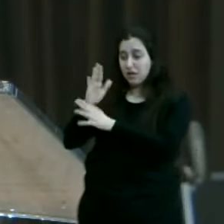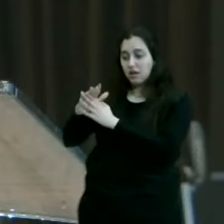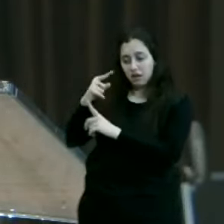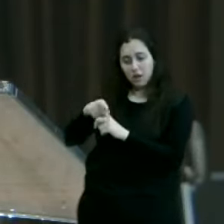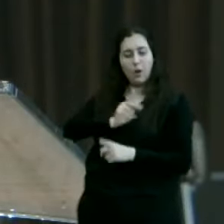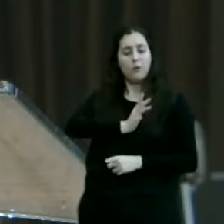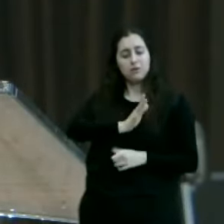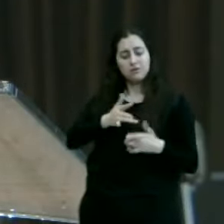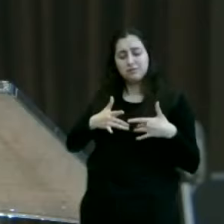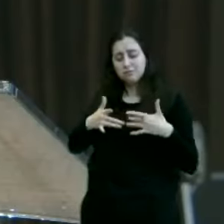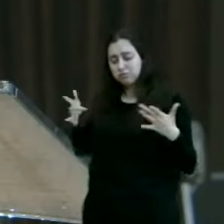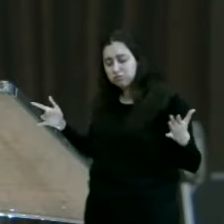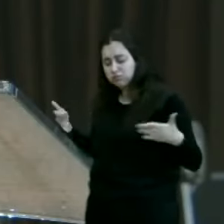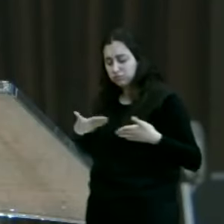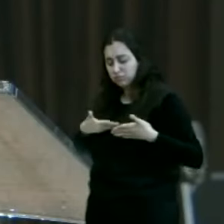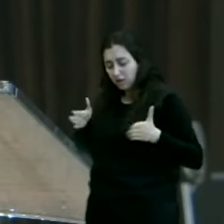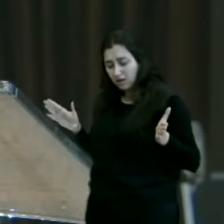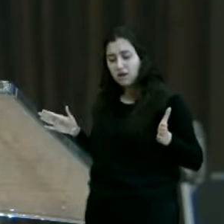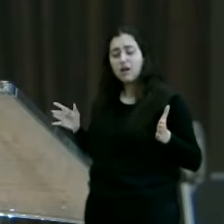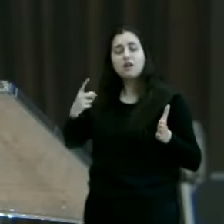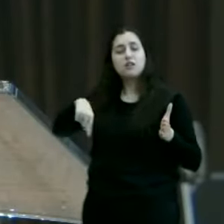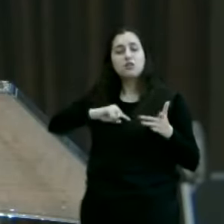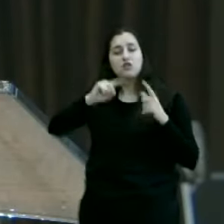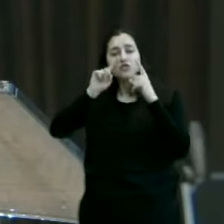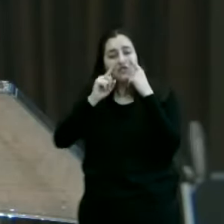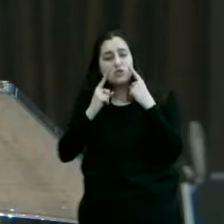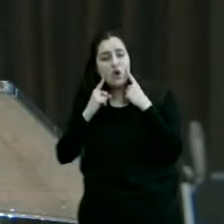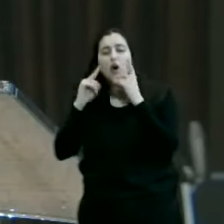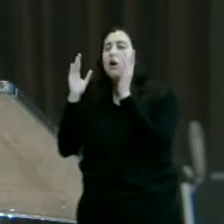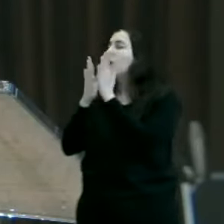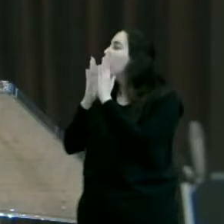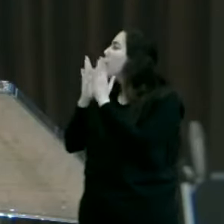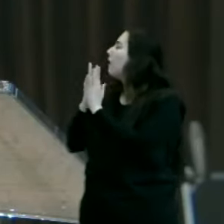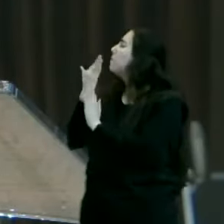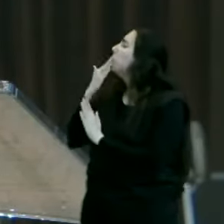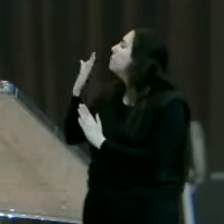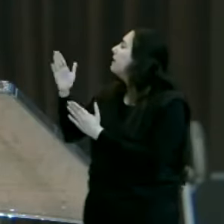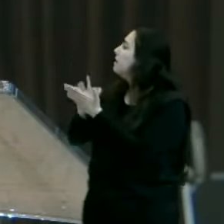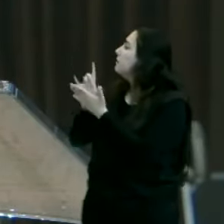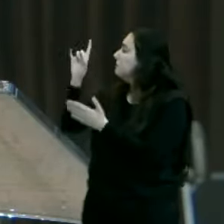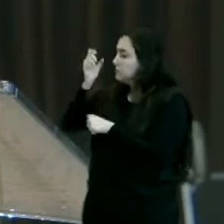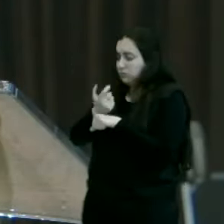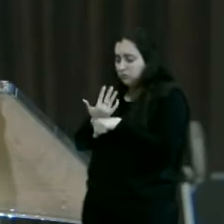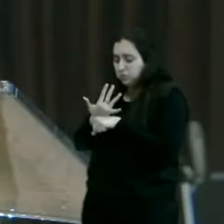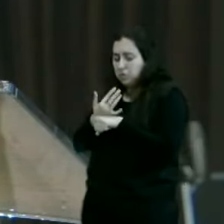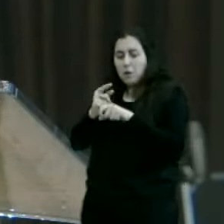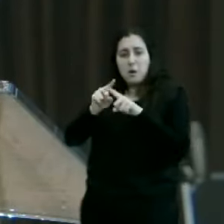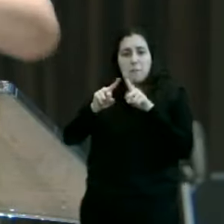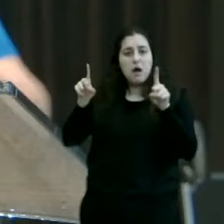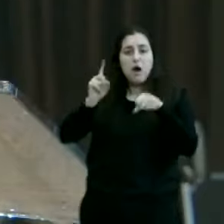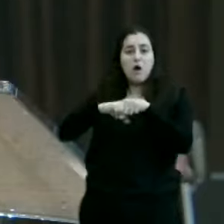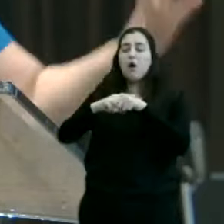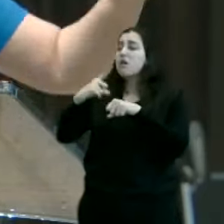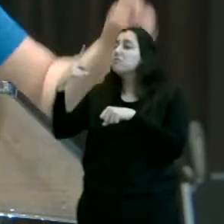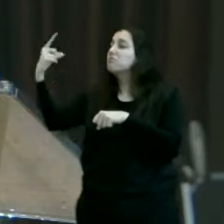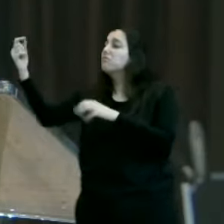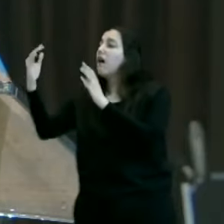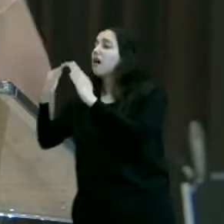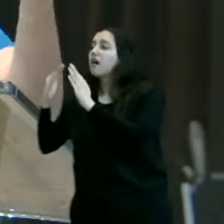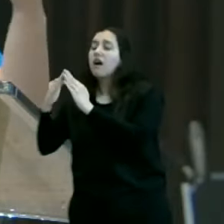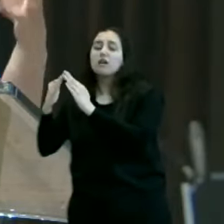quebranta, e eu falo de mim. A gente chora, a gente ora, aquela palavra queima, mas quando nós saímos lá fora,